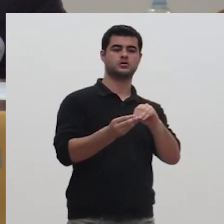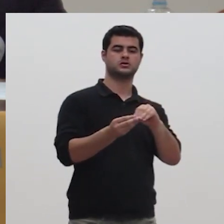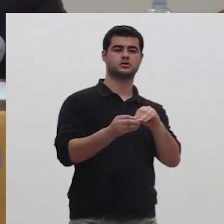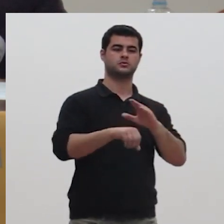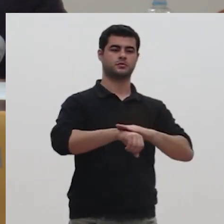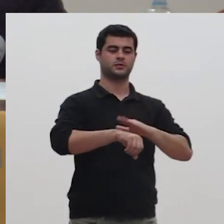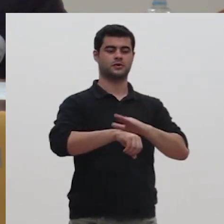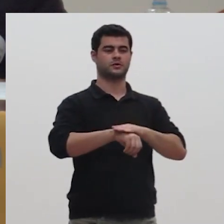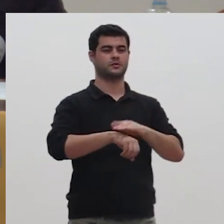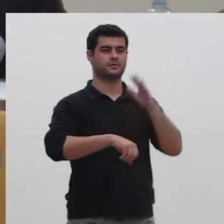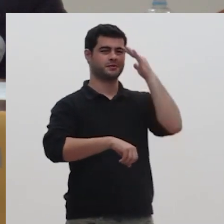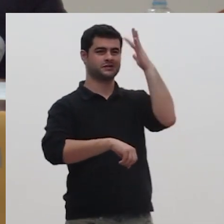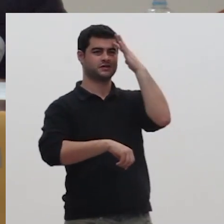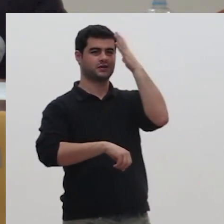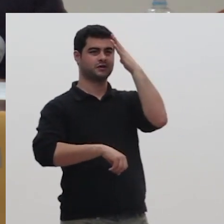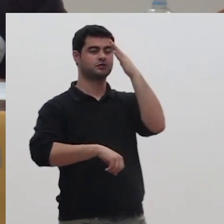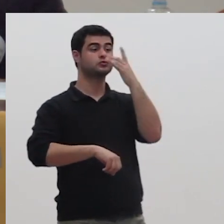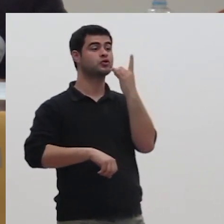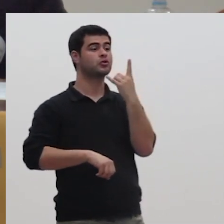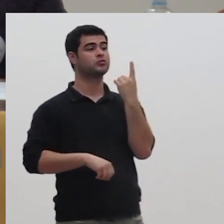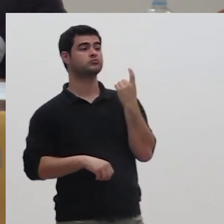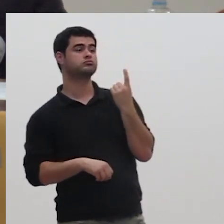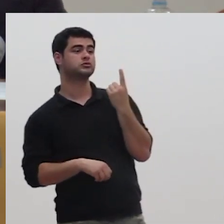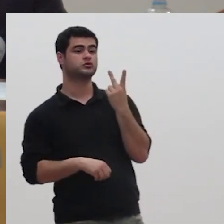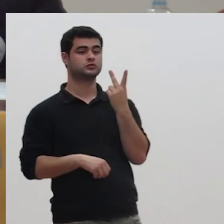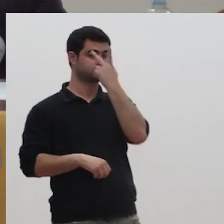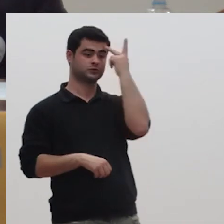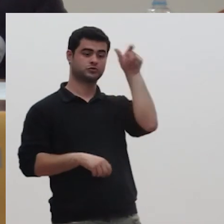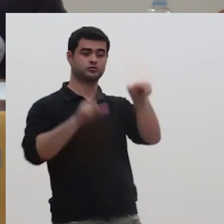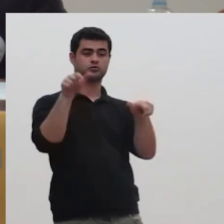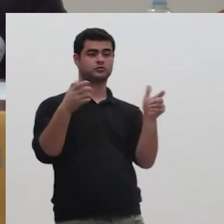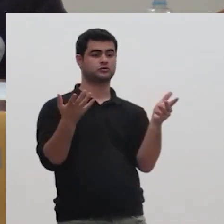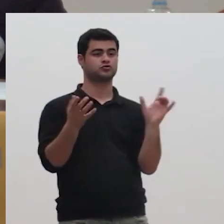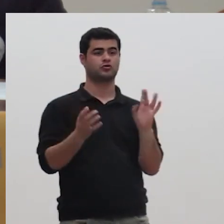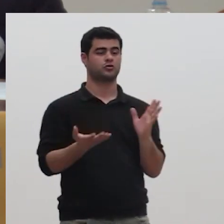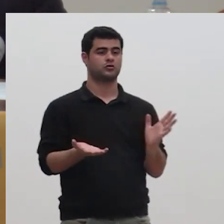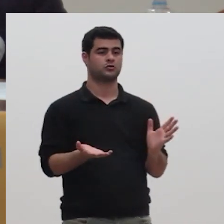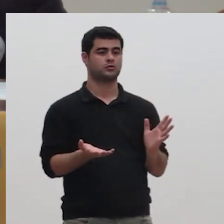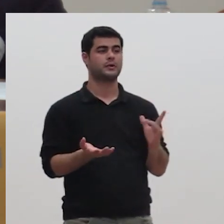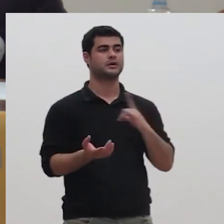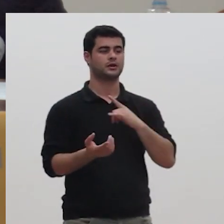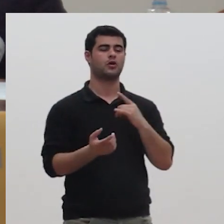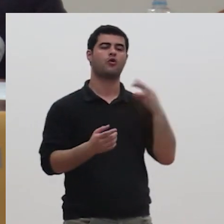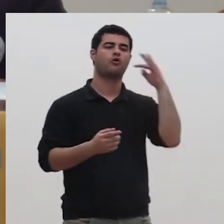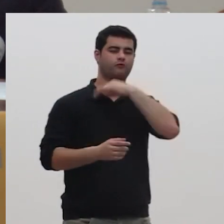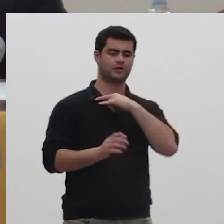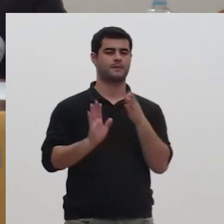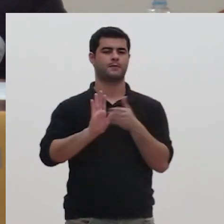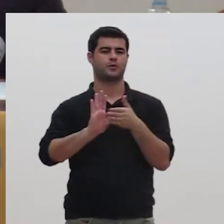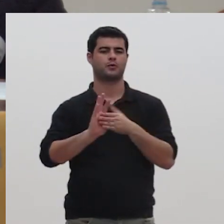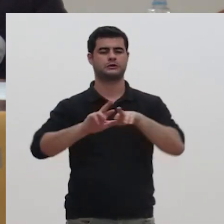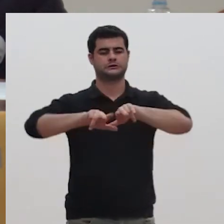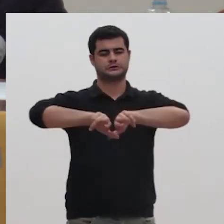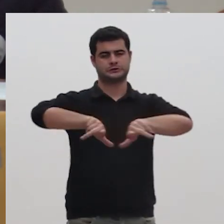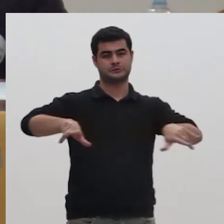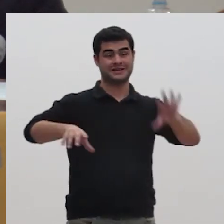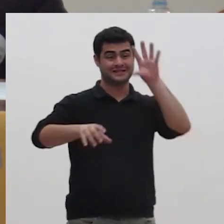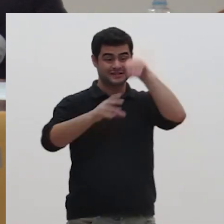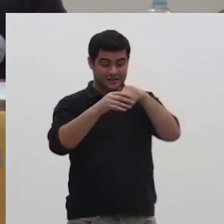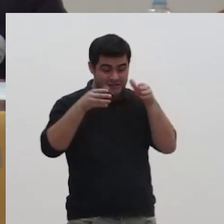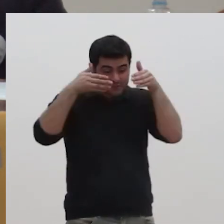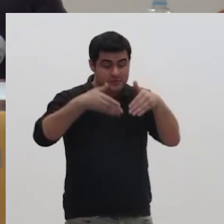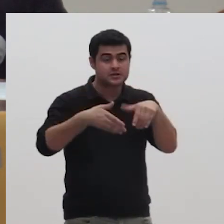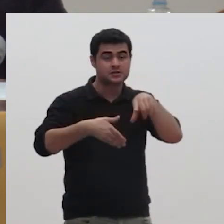pensado a partir de 1 ou 2 cabeças. Então, obviamente, nós temos uma série de propostas, mas especificamente a discussão do